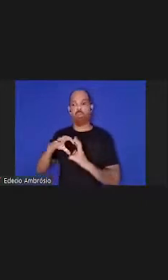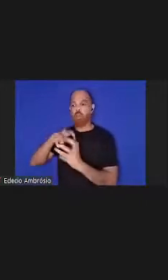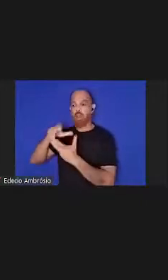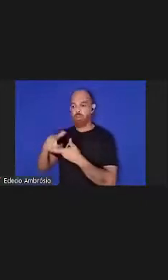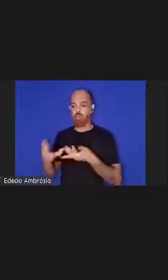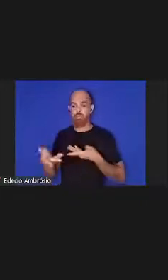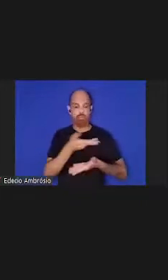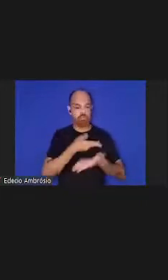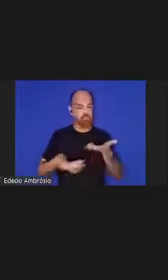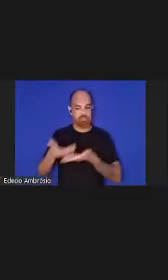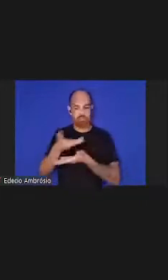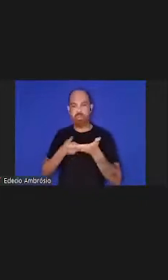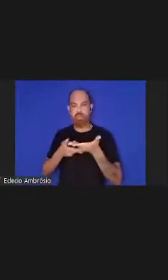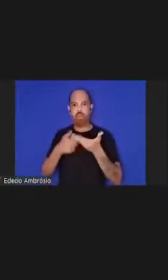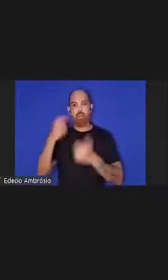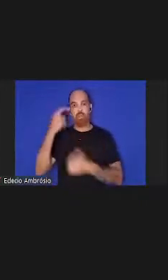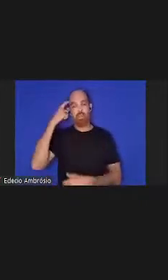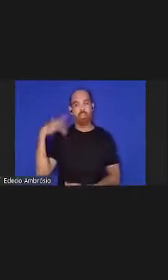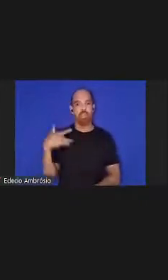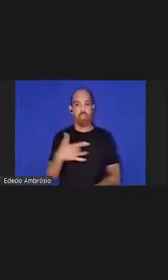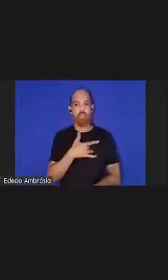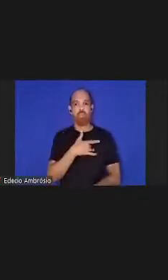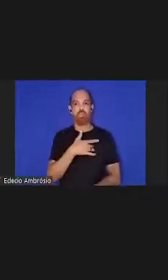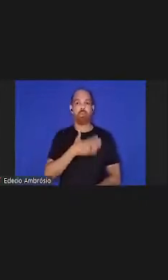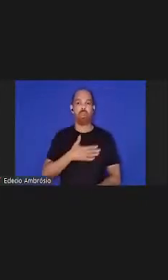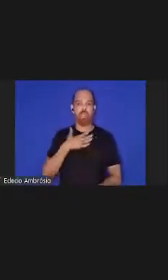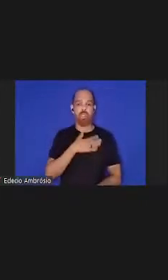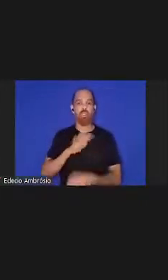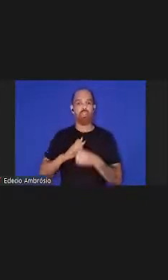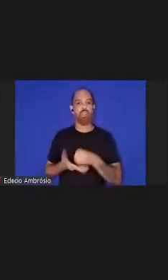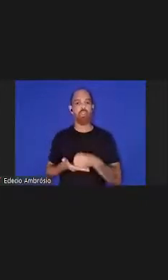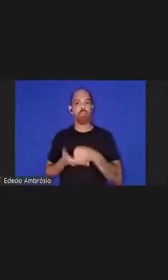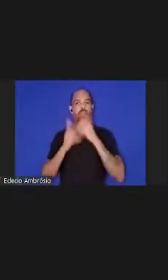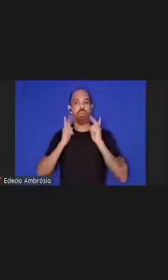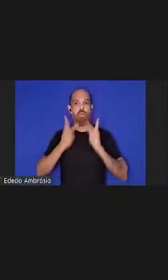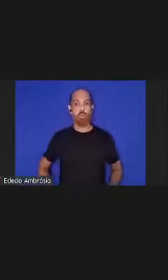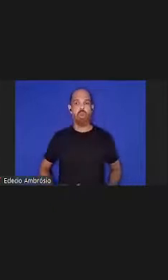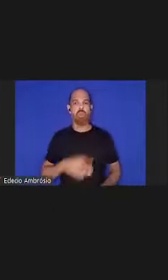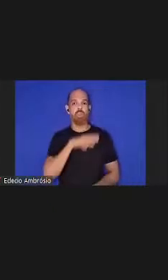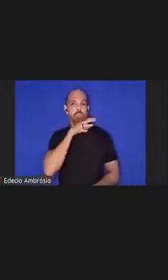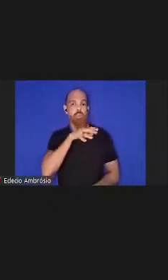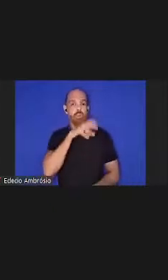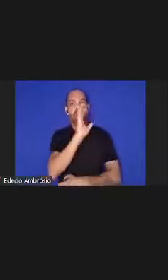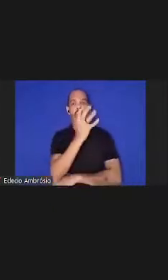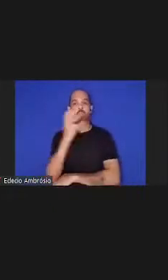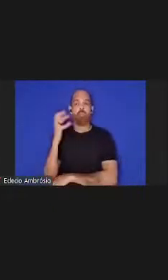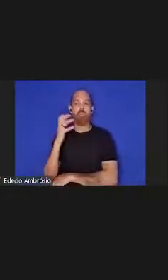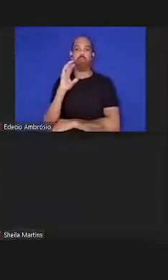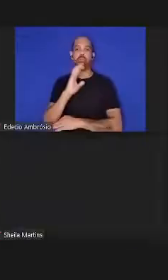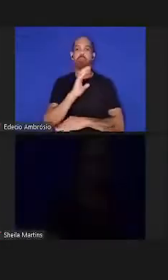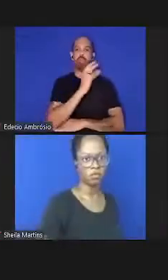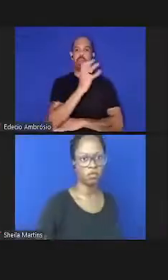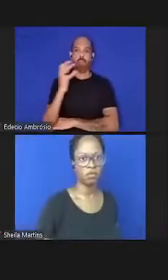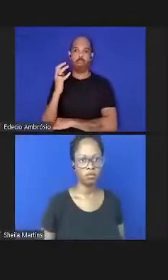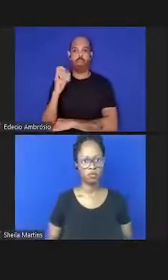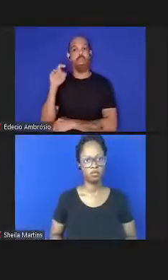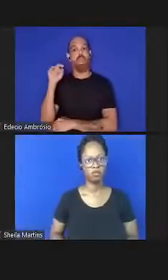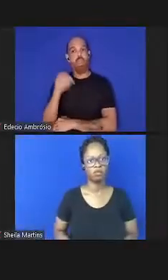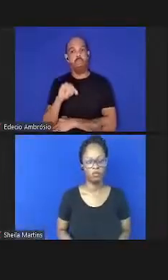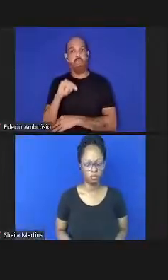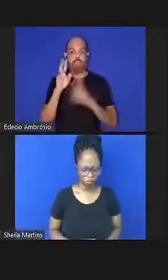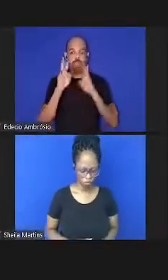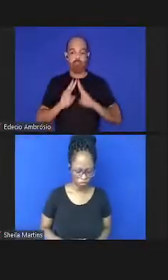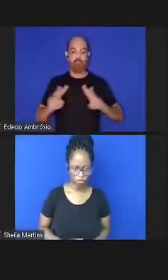abordar a saúde bem-estar e sustentabilidade de humanos animais plantas e meio ambiente essa visão planetária